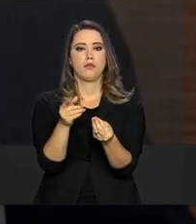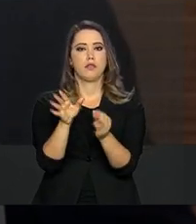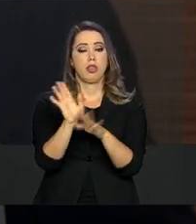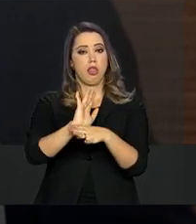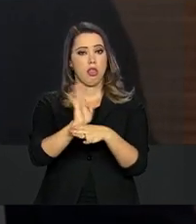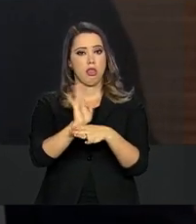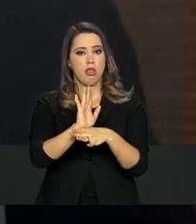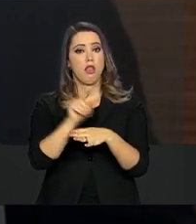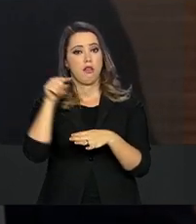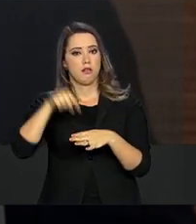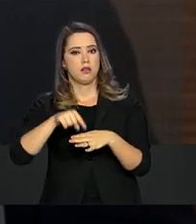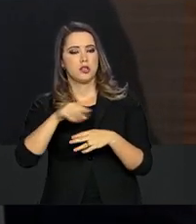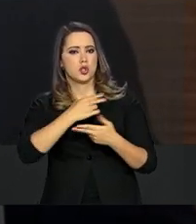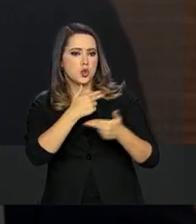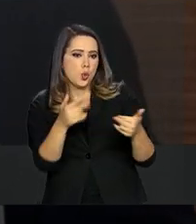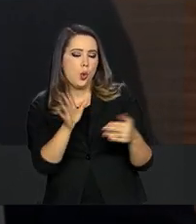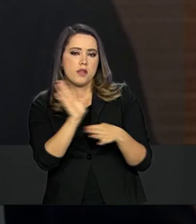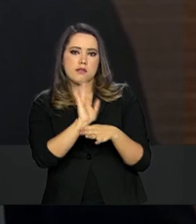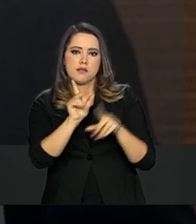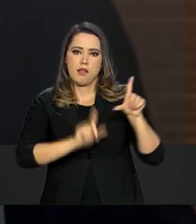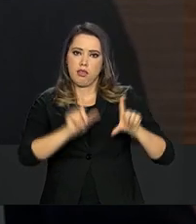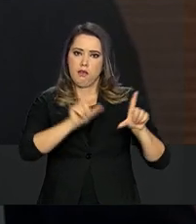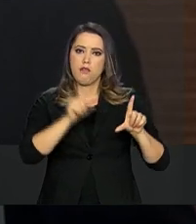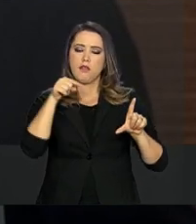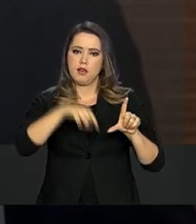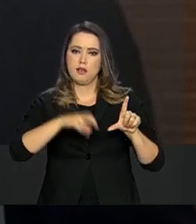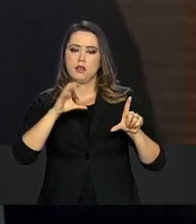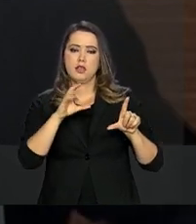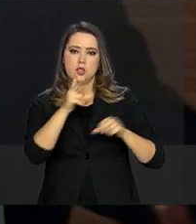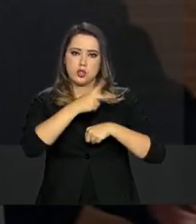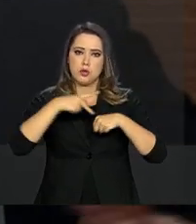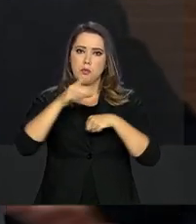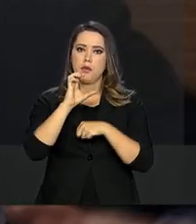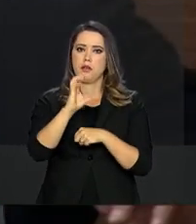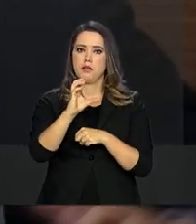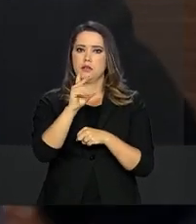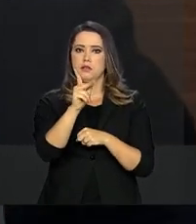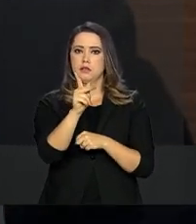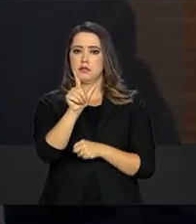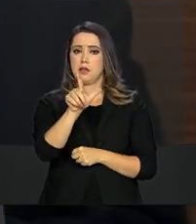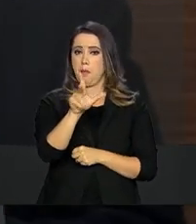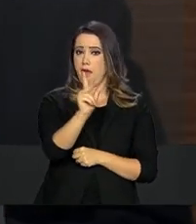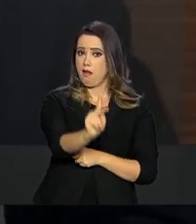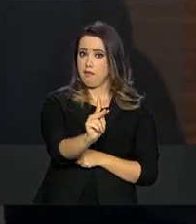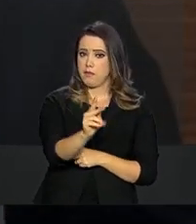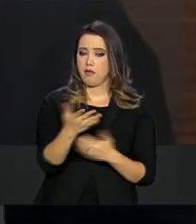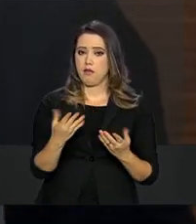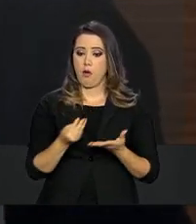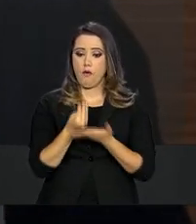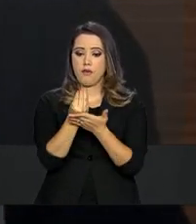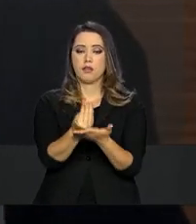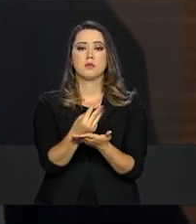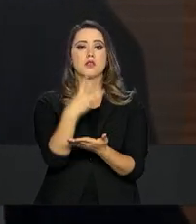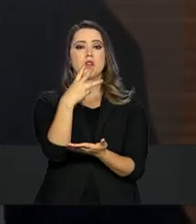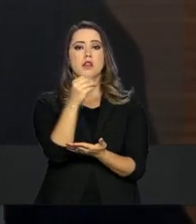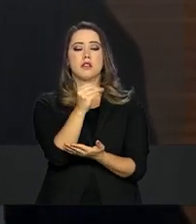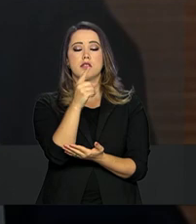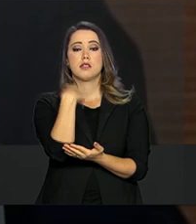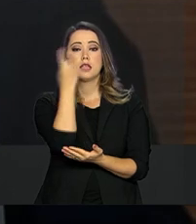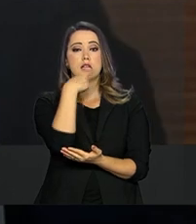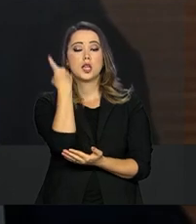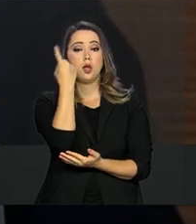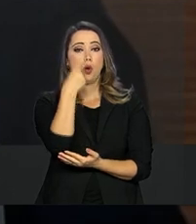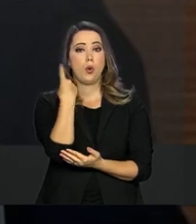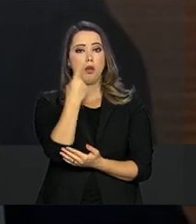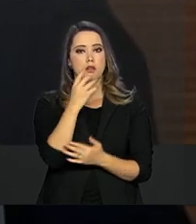a e portanto é com grande prazer que eu faço este anúncio é visa mais uma vez a integrar mais ainda